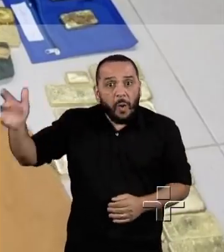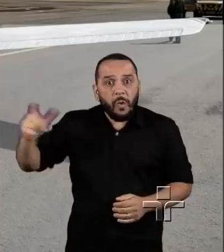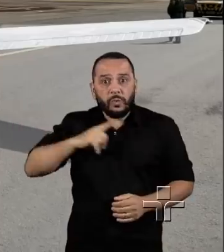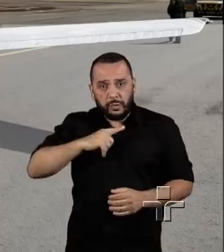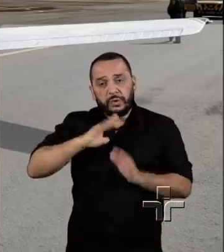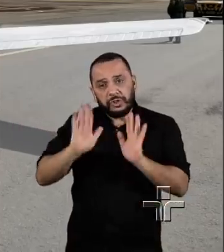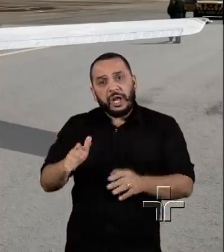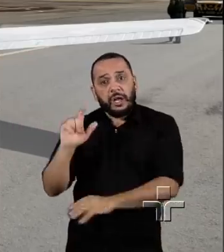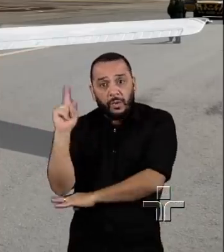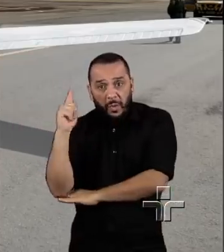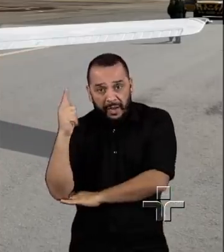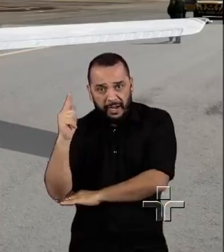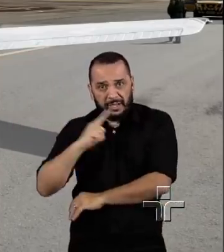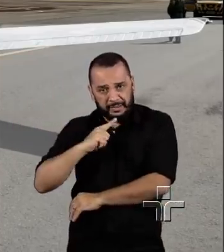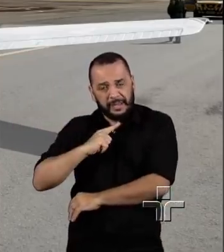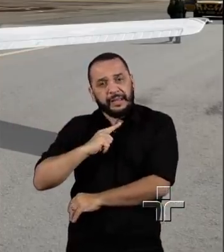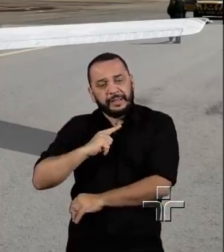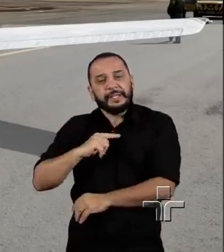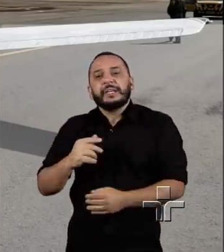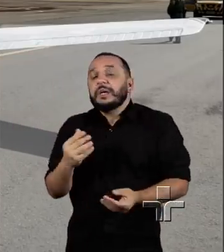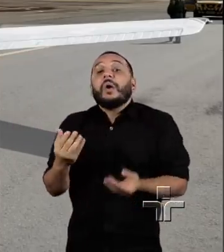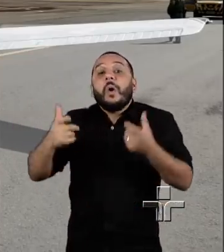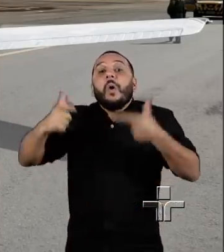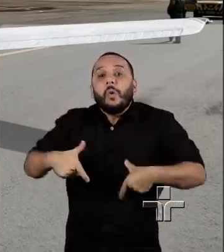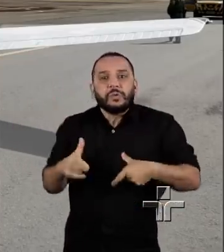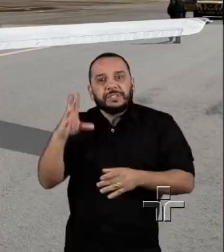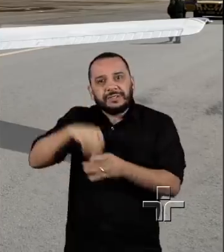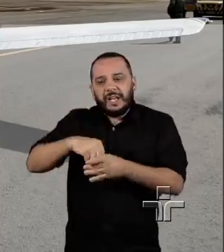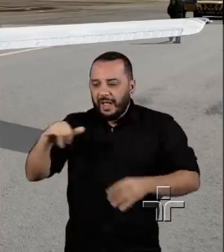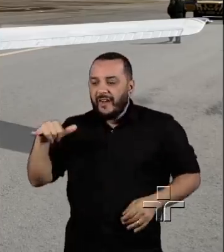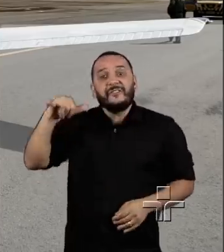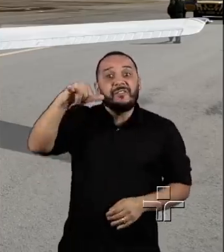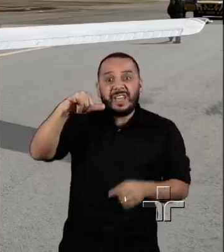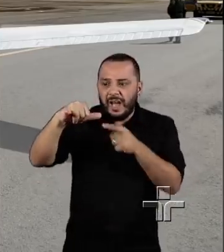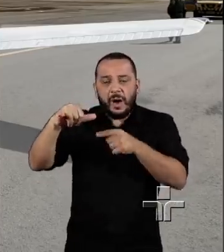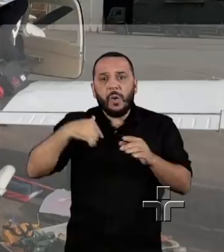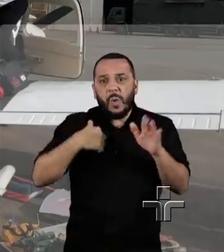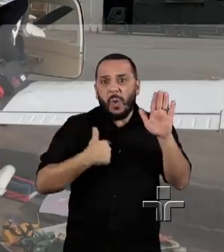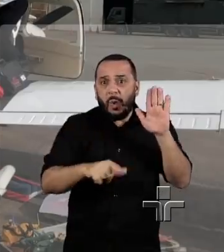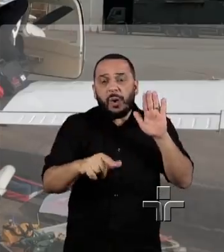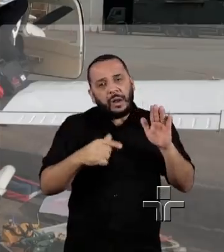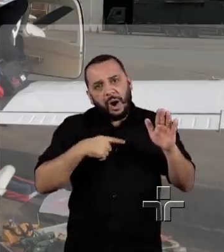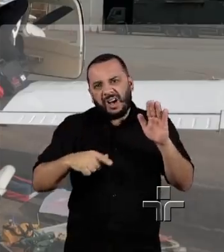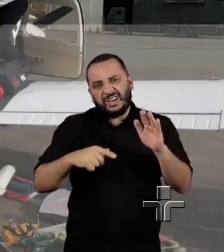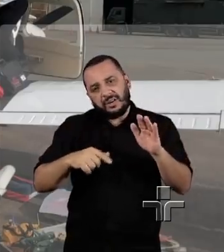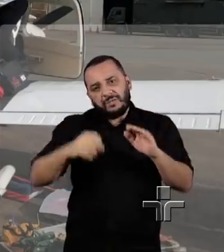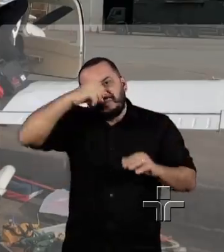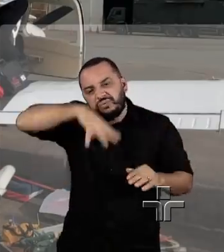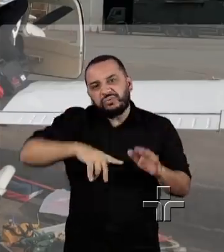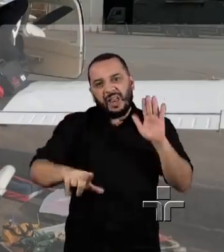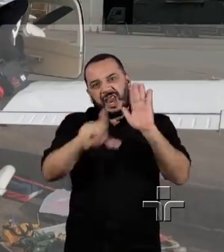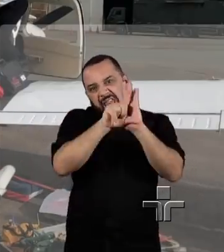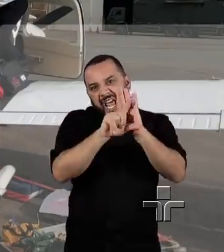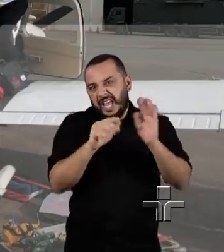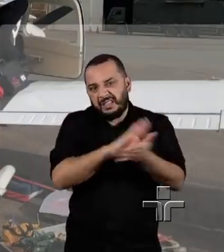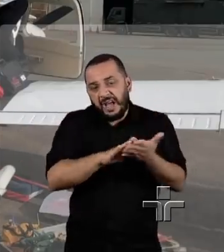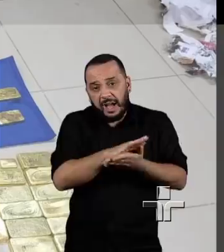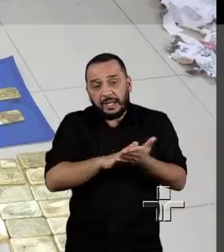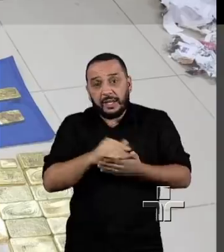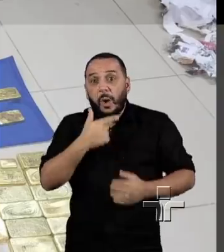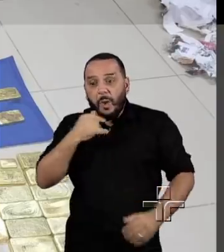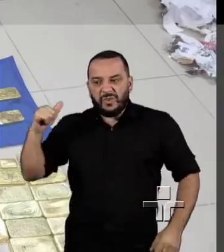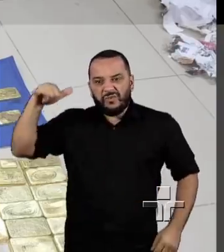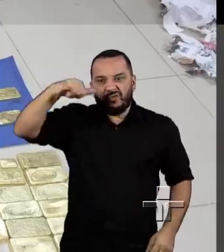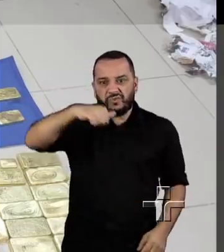aeroporto de Goiânia. A carga estava sendo transportada ilegalmente em um avião monomotor. O passageiro que trazia o ouro foi preso em